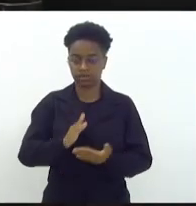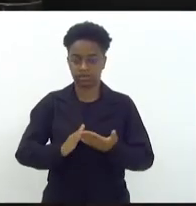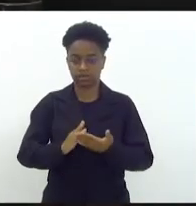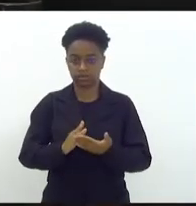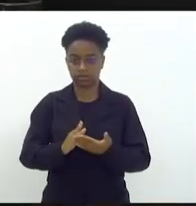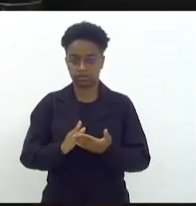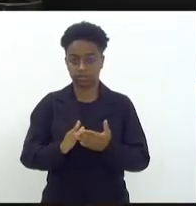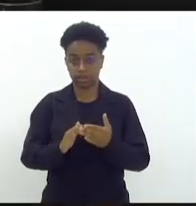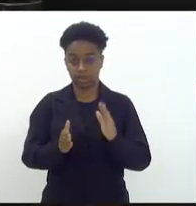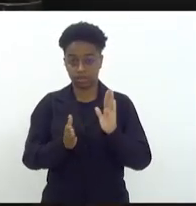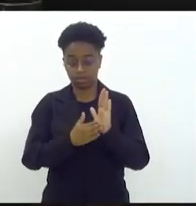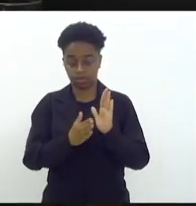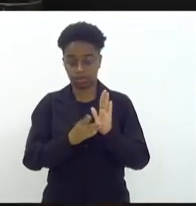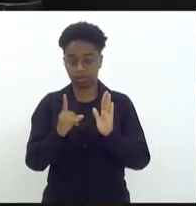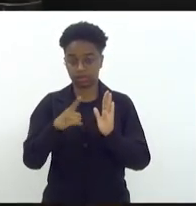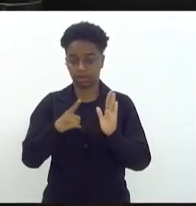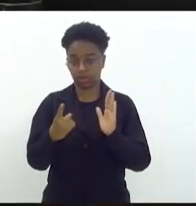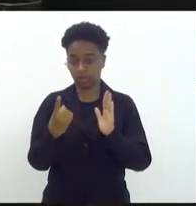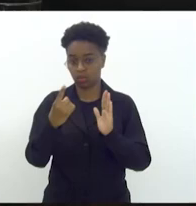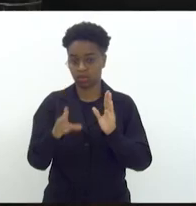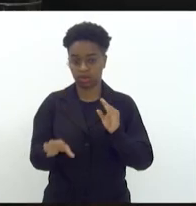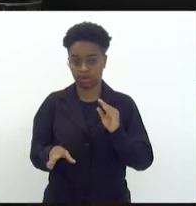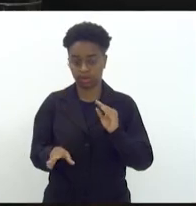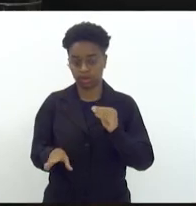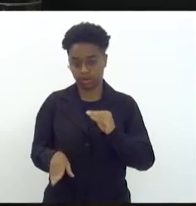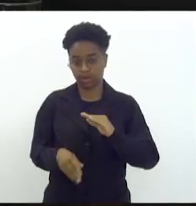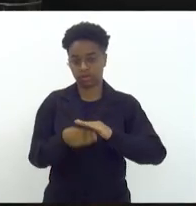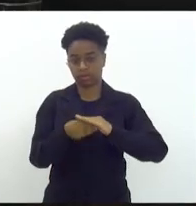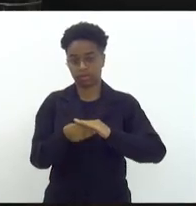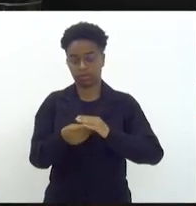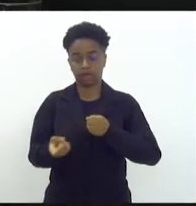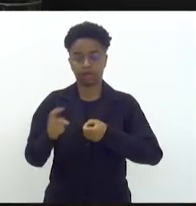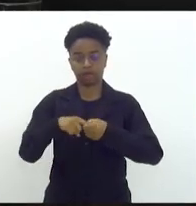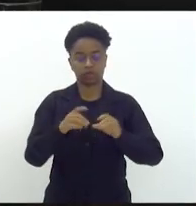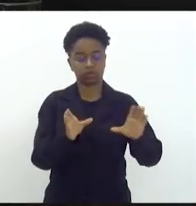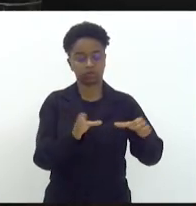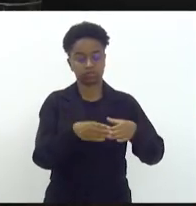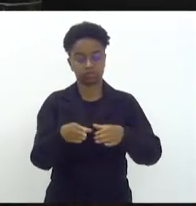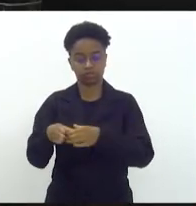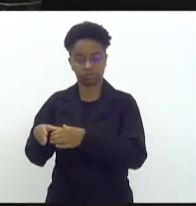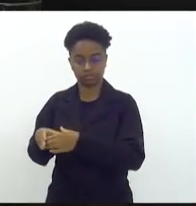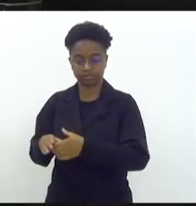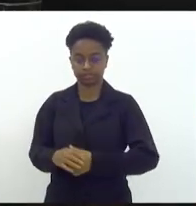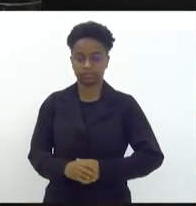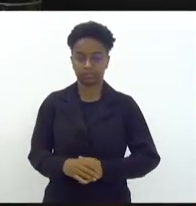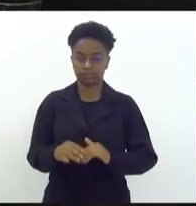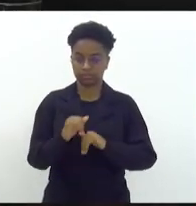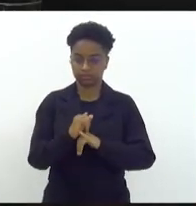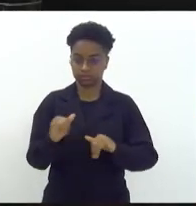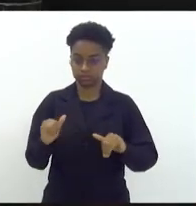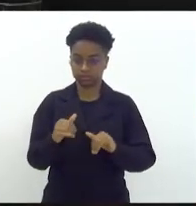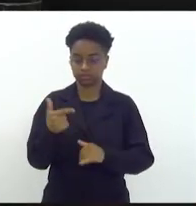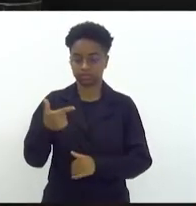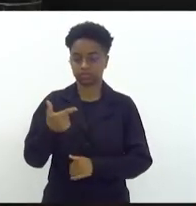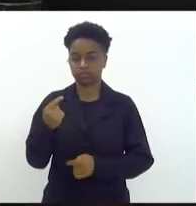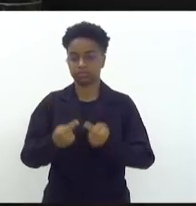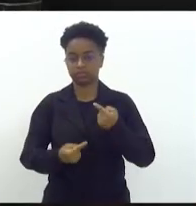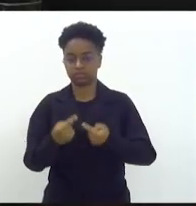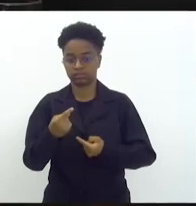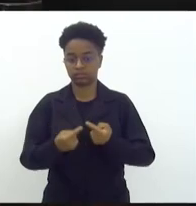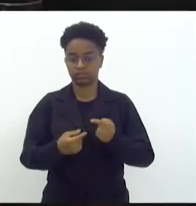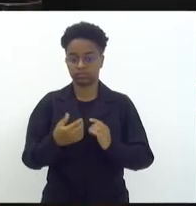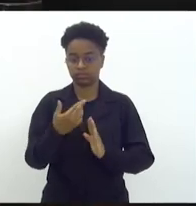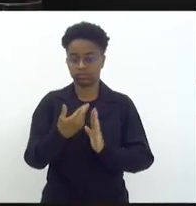A presente proposta recebeu uma emenda e retorna às comissões. Anuncio, em segunda discussão,